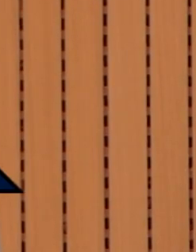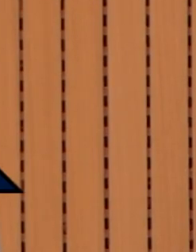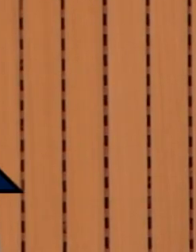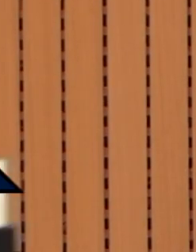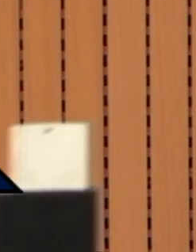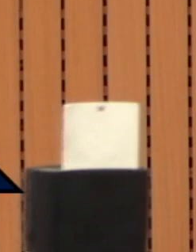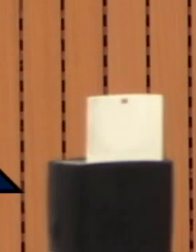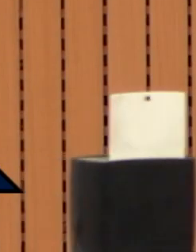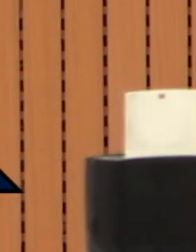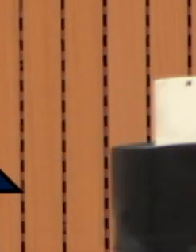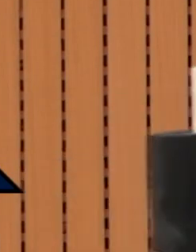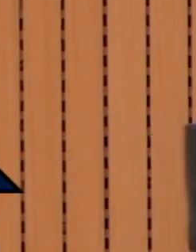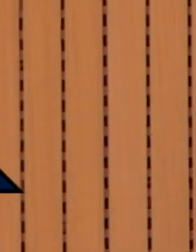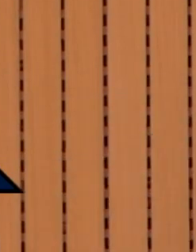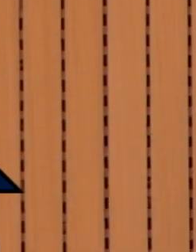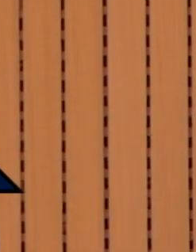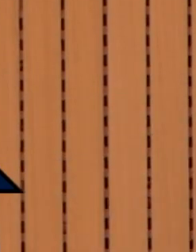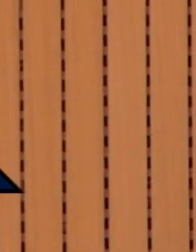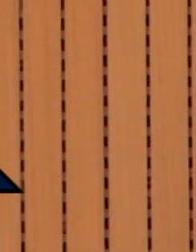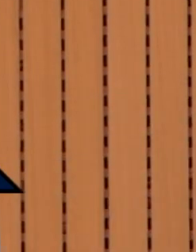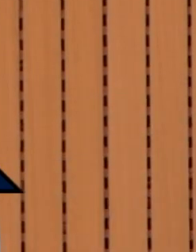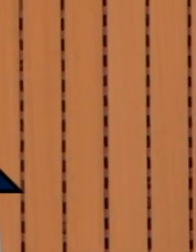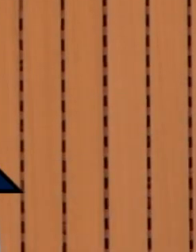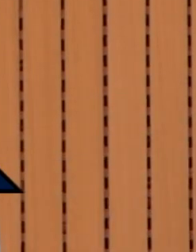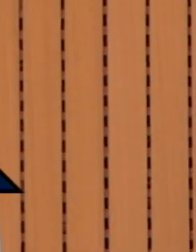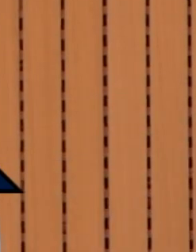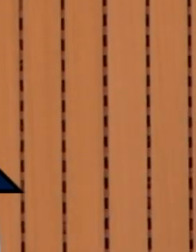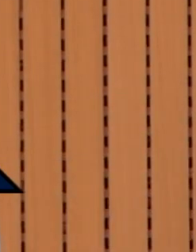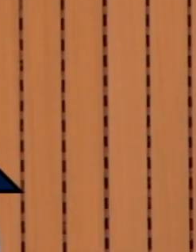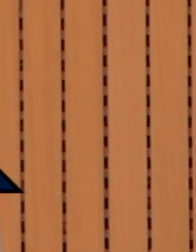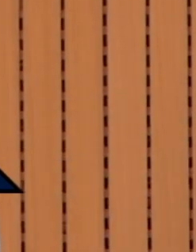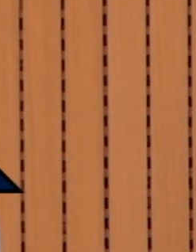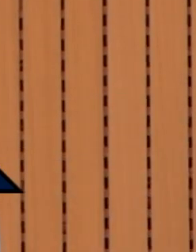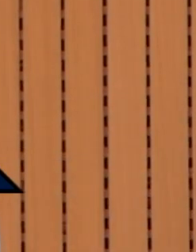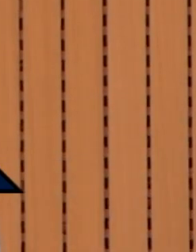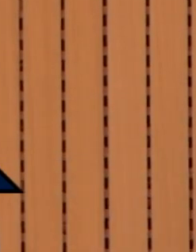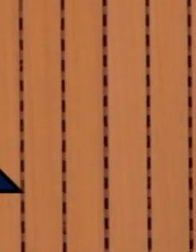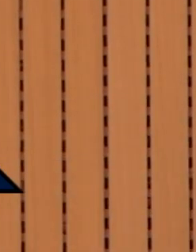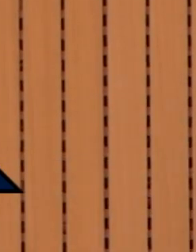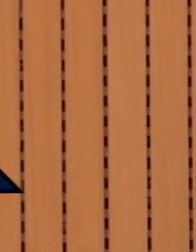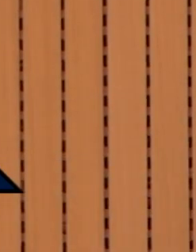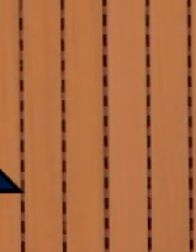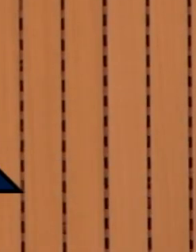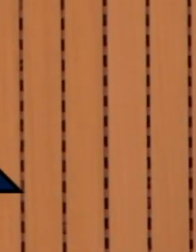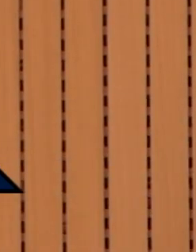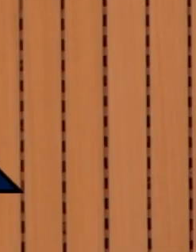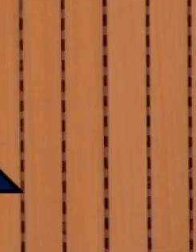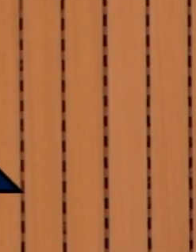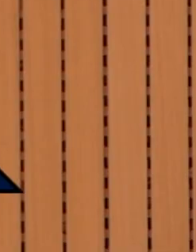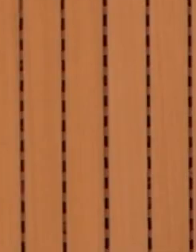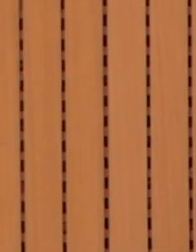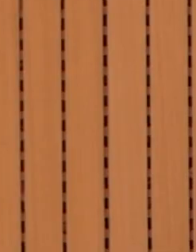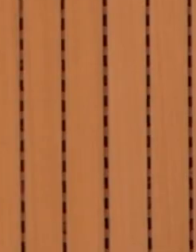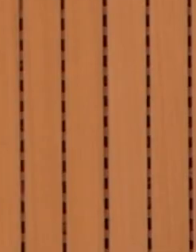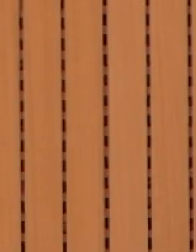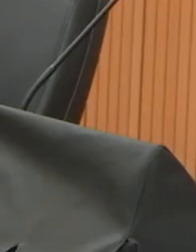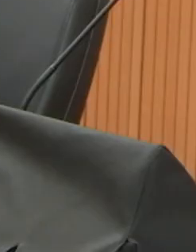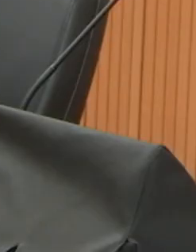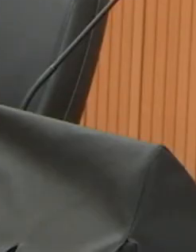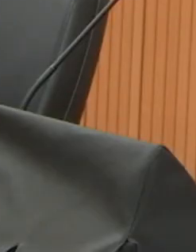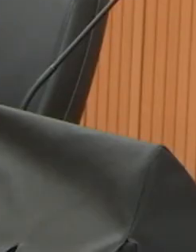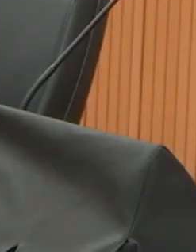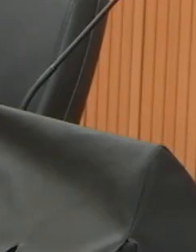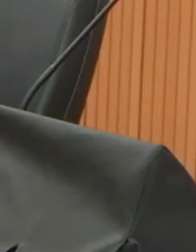tanto cartaz pendurado, né? Nós precisamos repensar qual seria o melhor caminho. Embora eu seja o